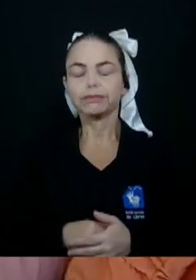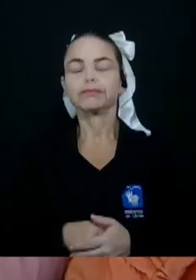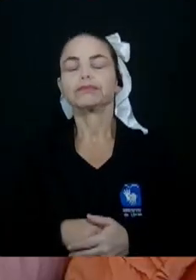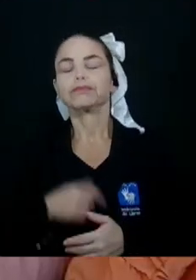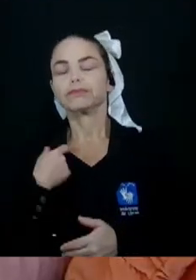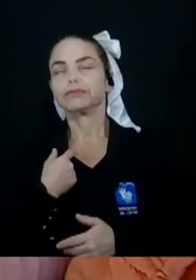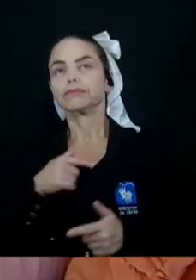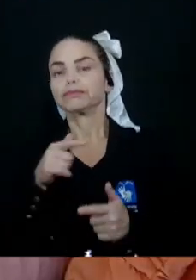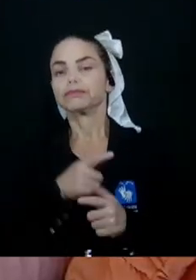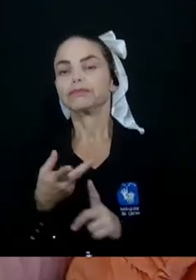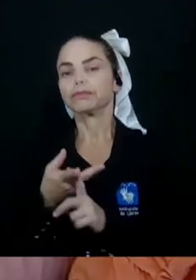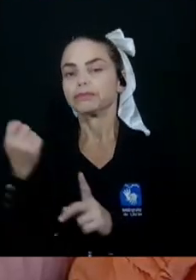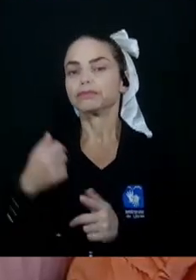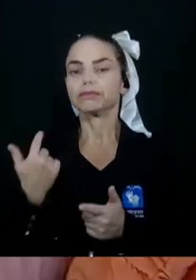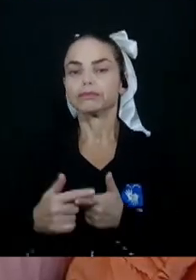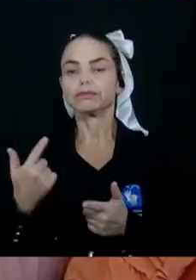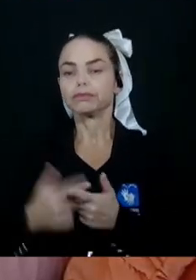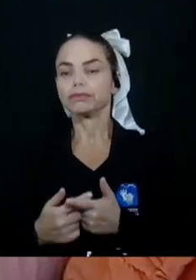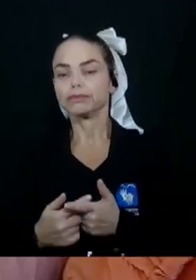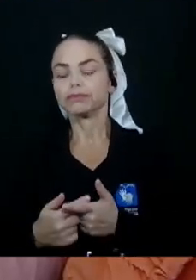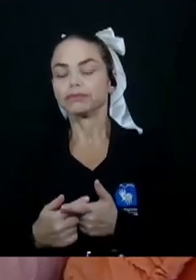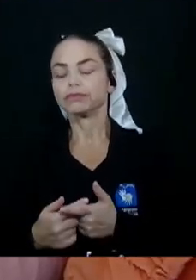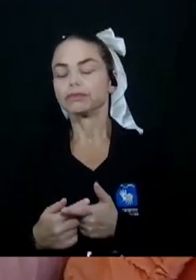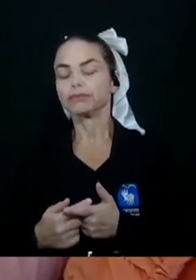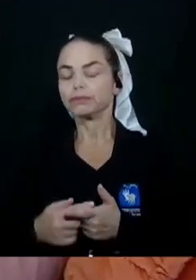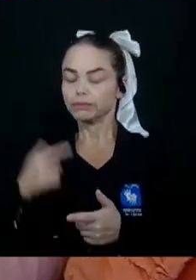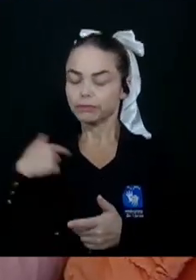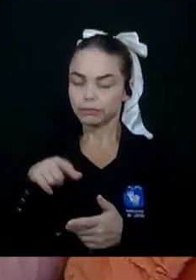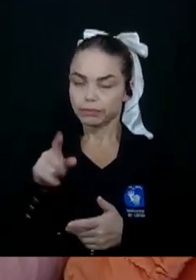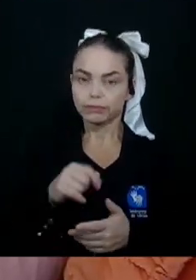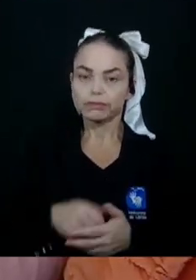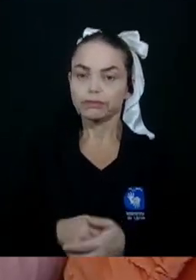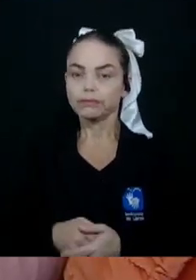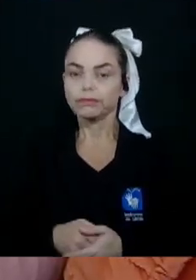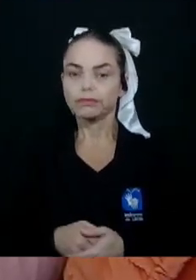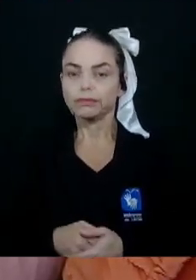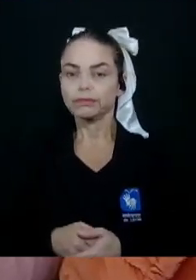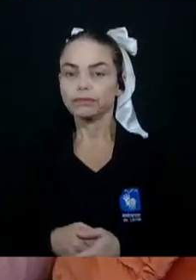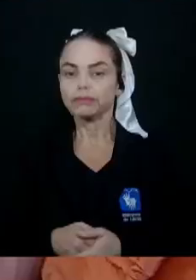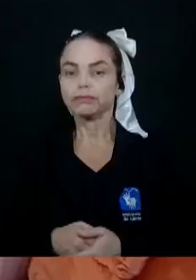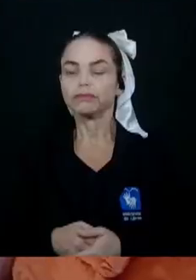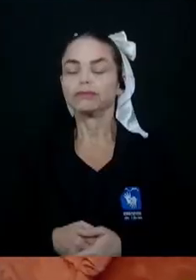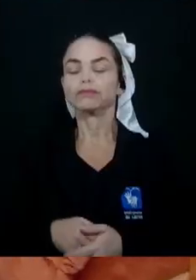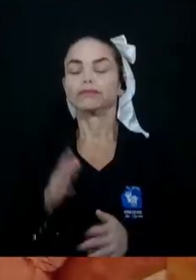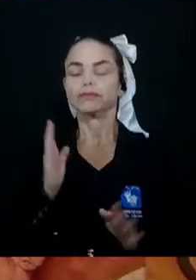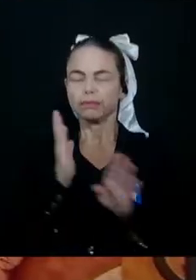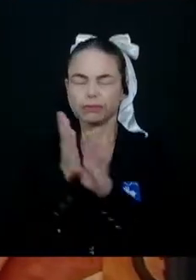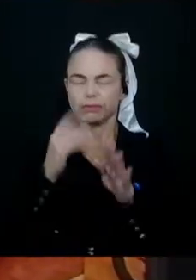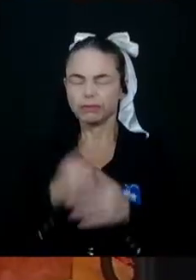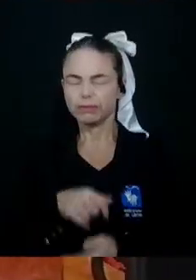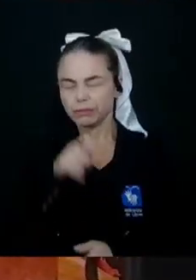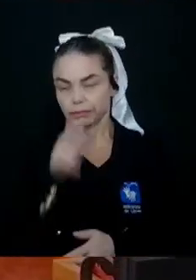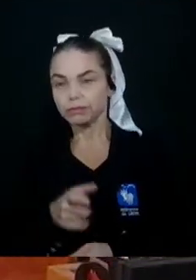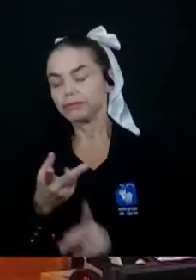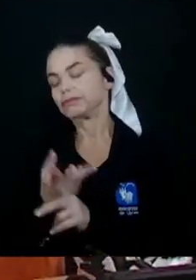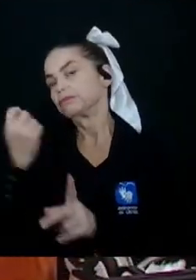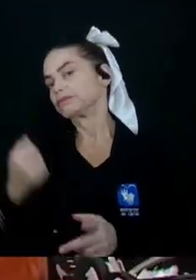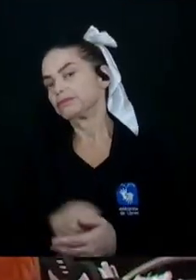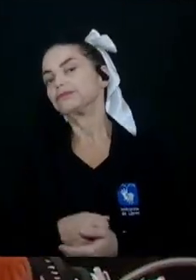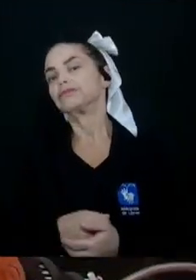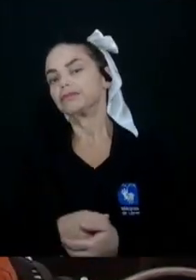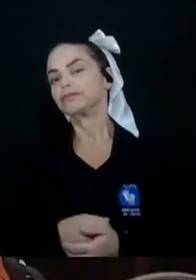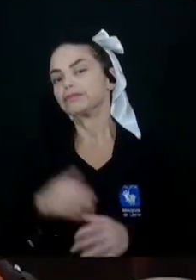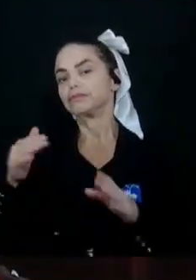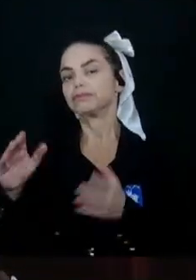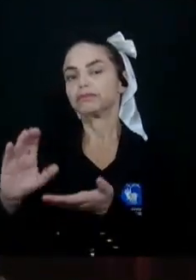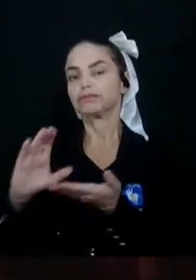golpes, porque agora você fazendo um Pix, identificando que a pessoa é um golpista, você pode receber o dinheiro de volta